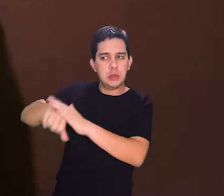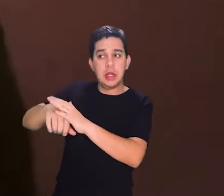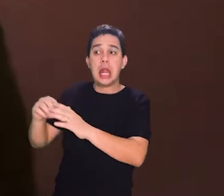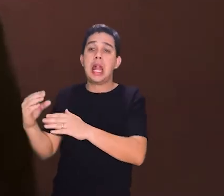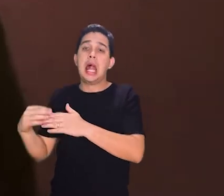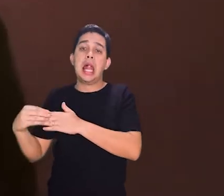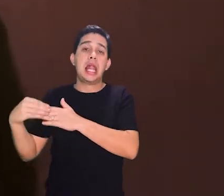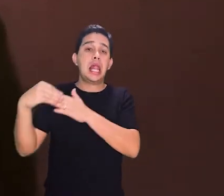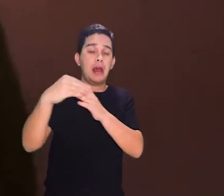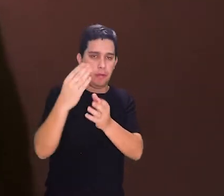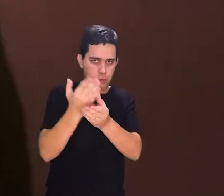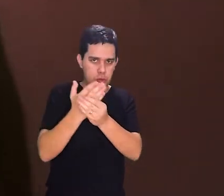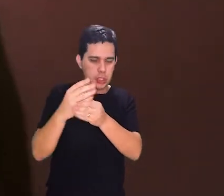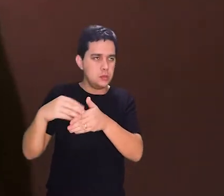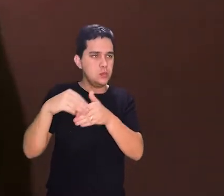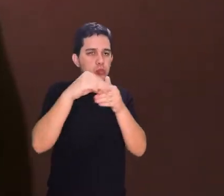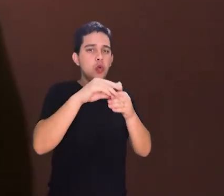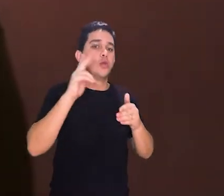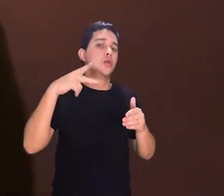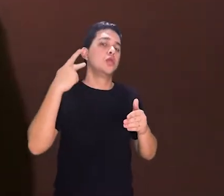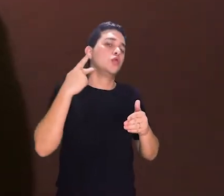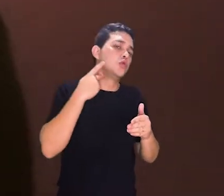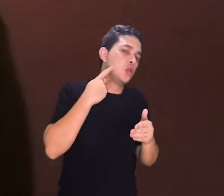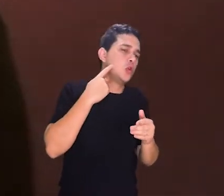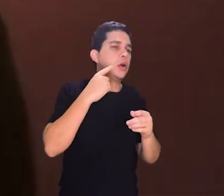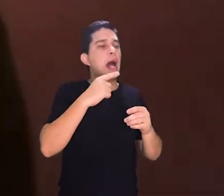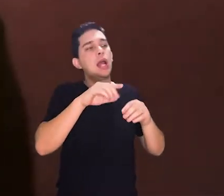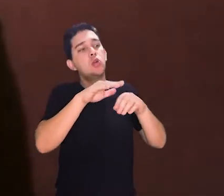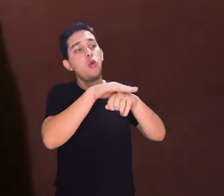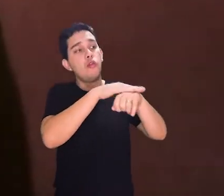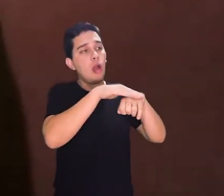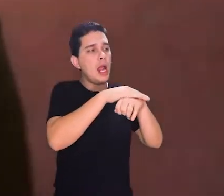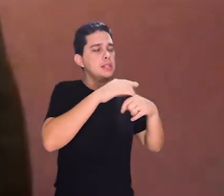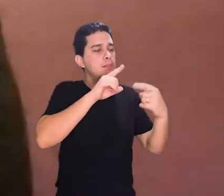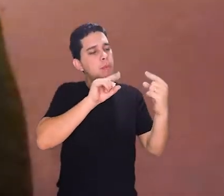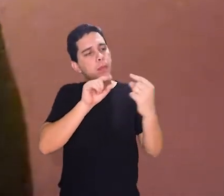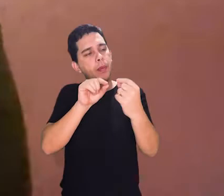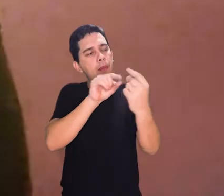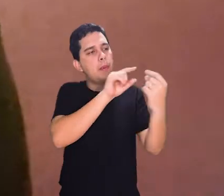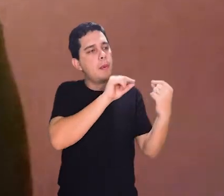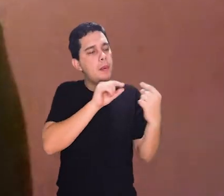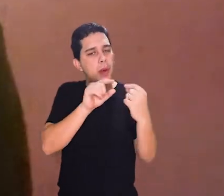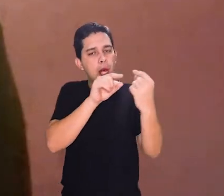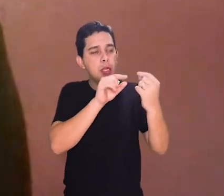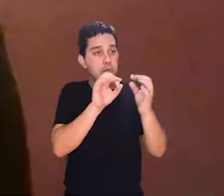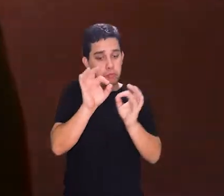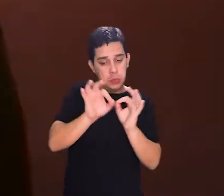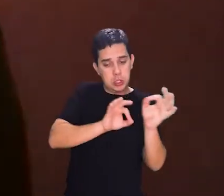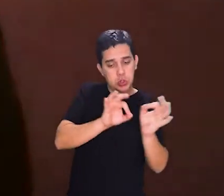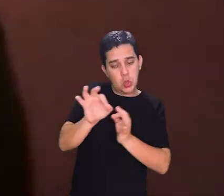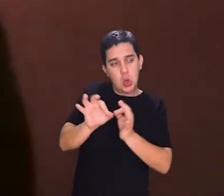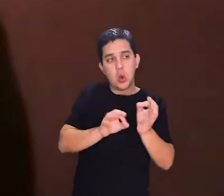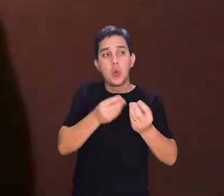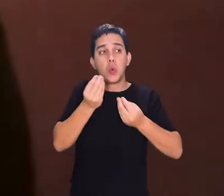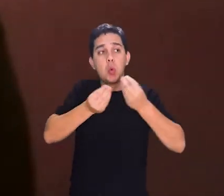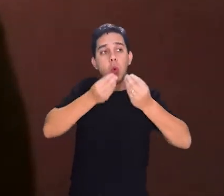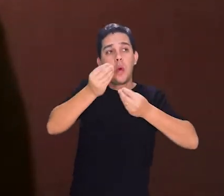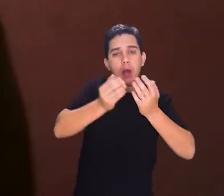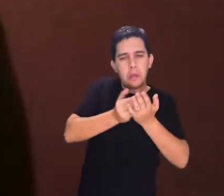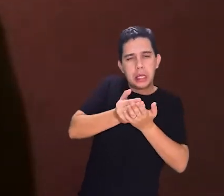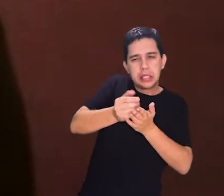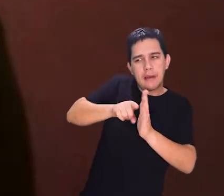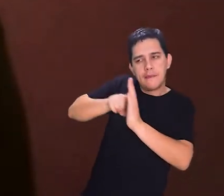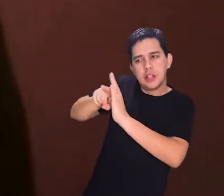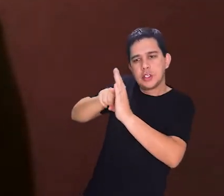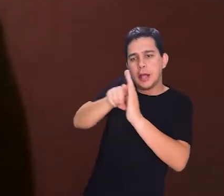a gente discute o que a gente vai fazer. Então a gente discutiu e planejamos que seria melhor